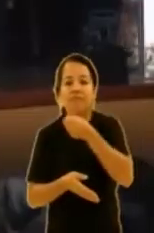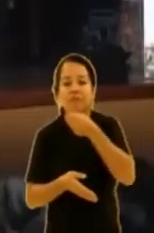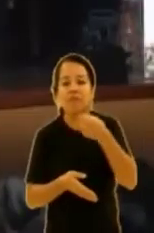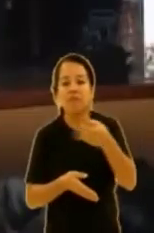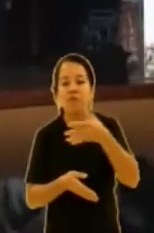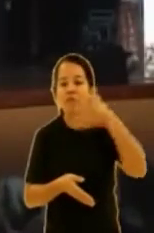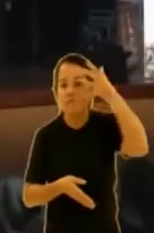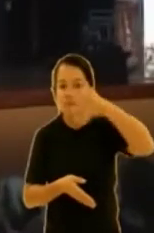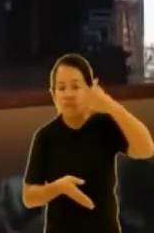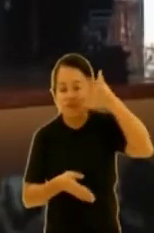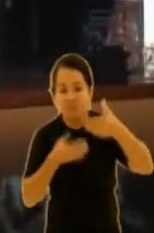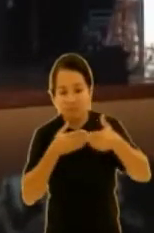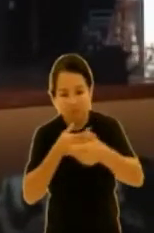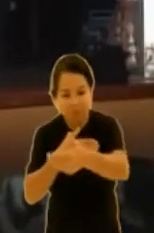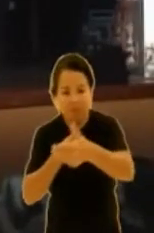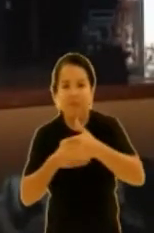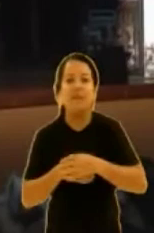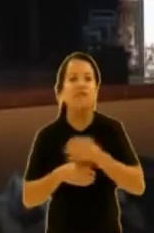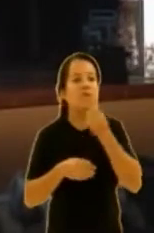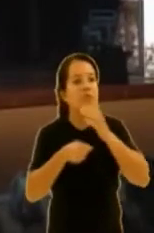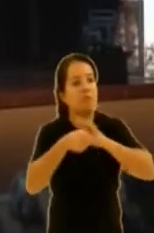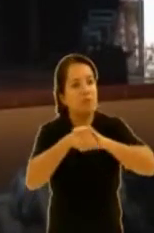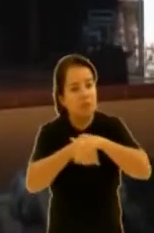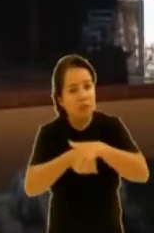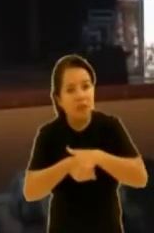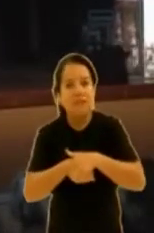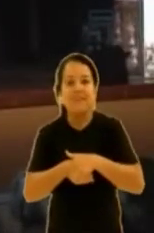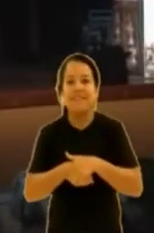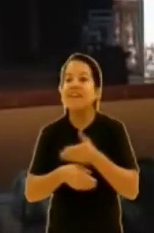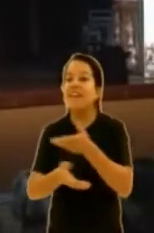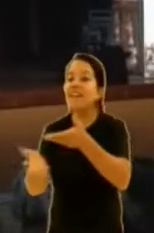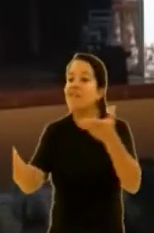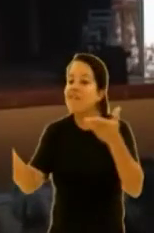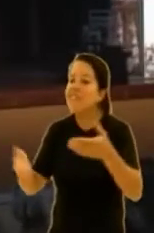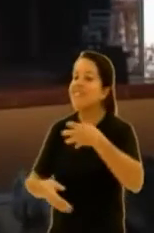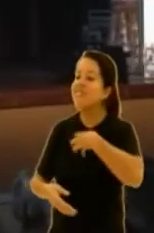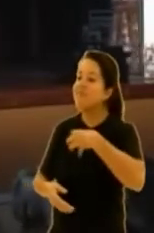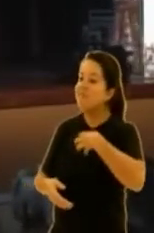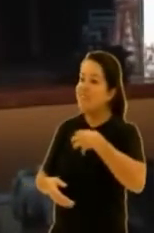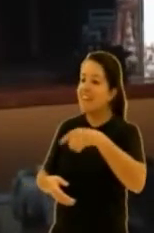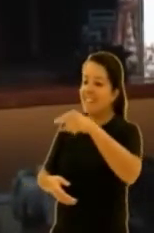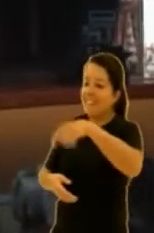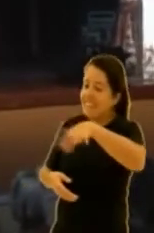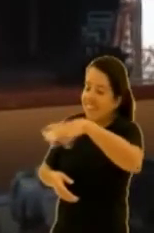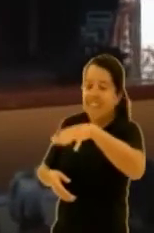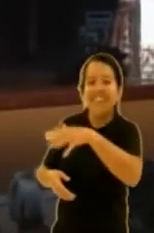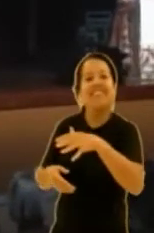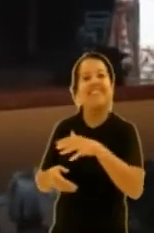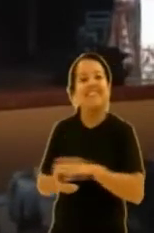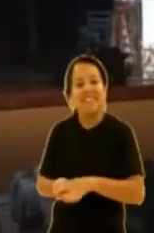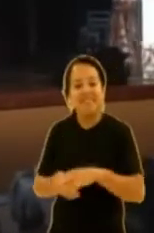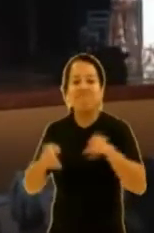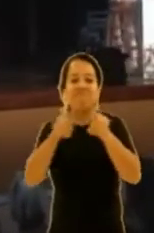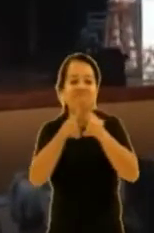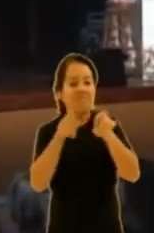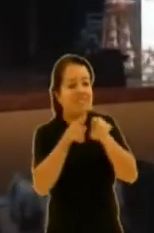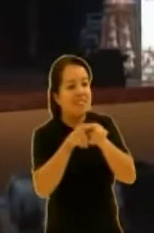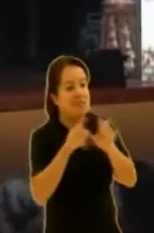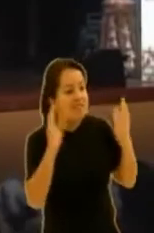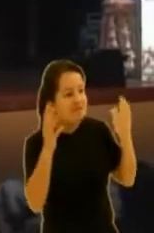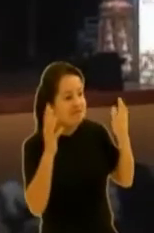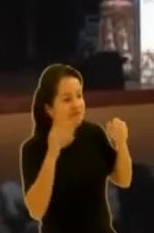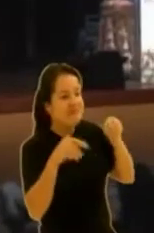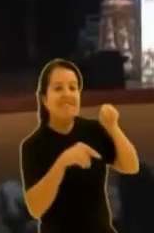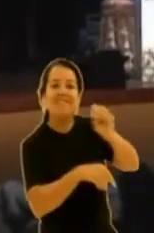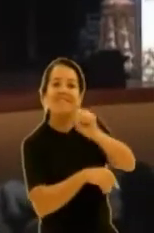noite. Lembrando aqui, pessoal da Bahia de Todos os Santos, vamos acolher também a Santa Catarina, que é a Bahia de